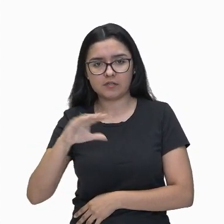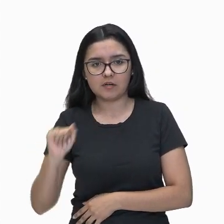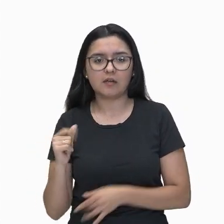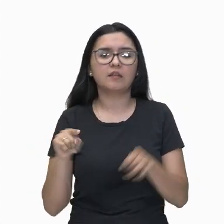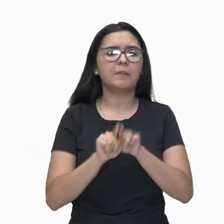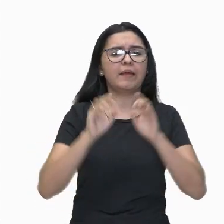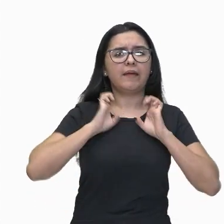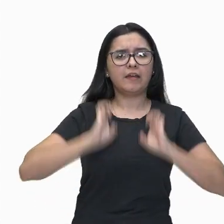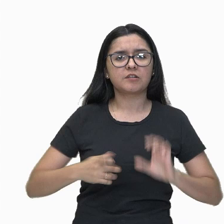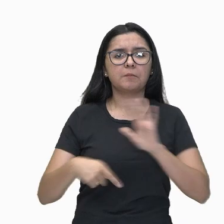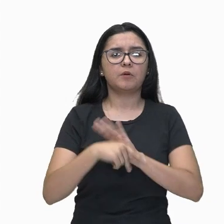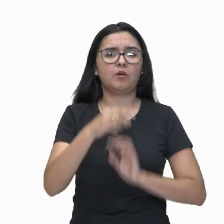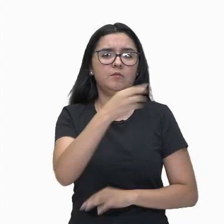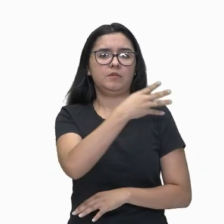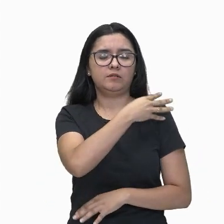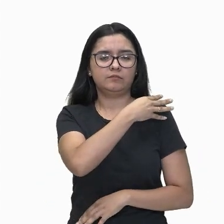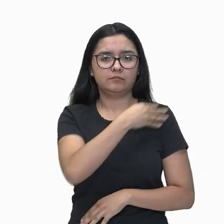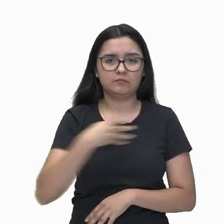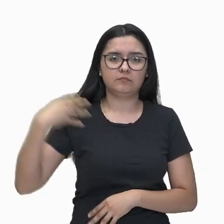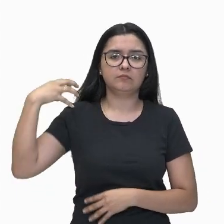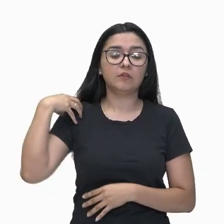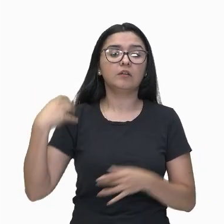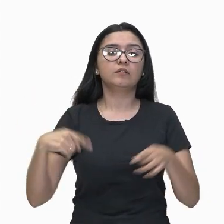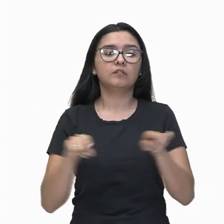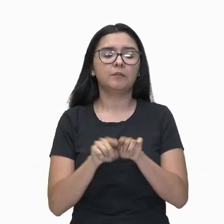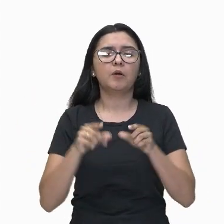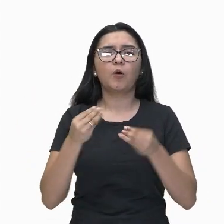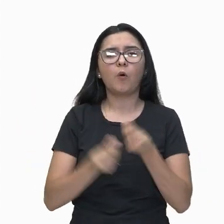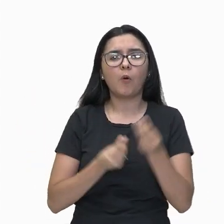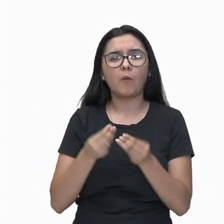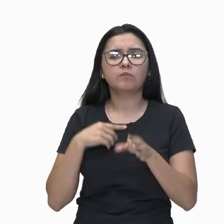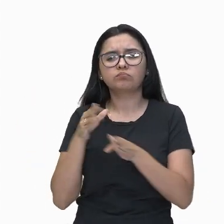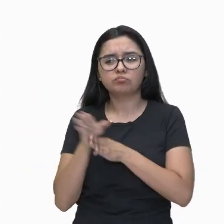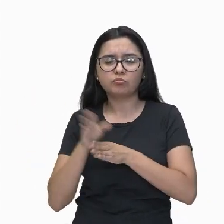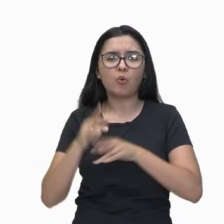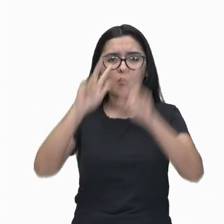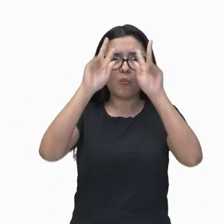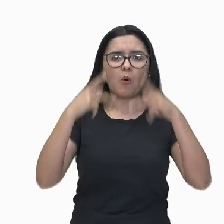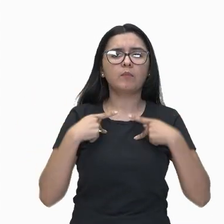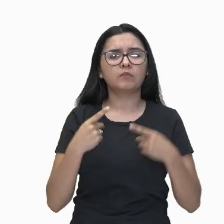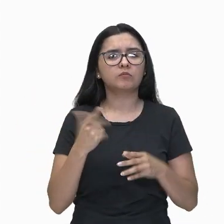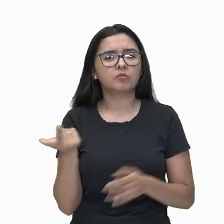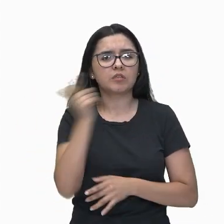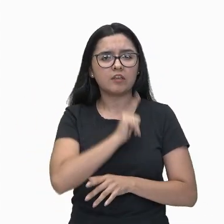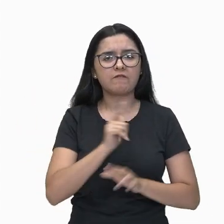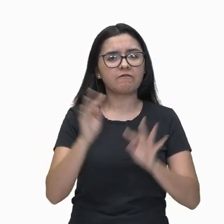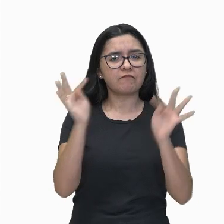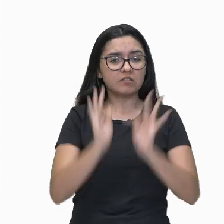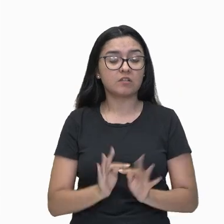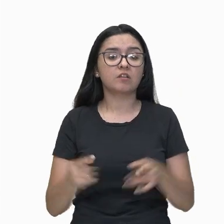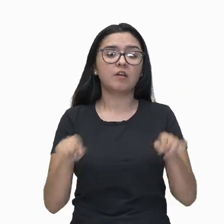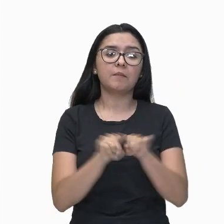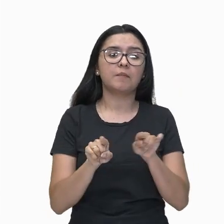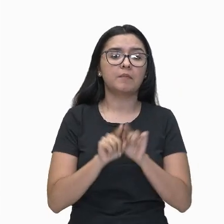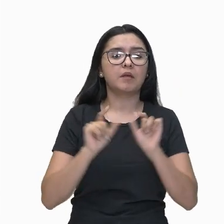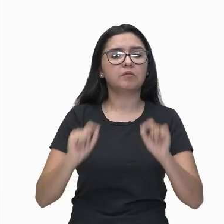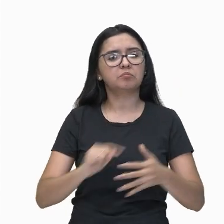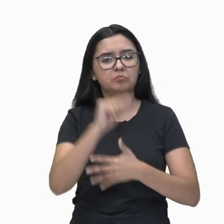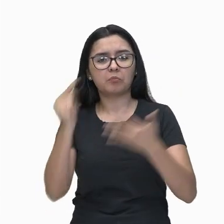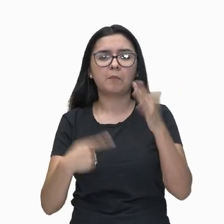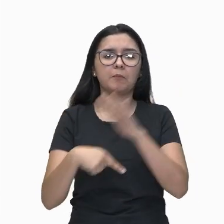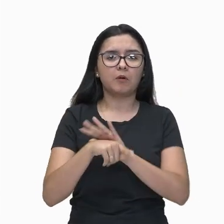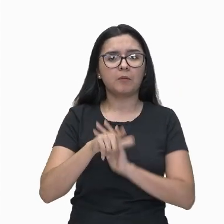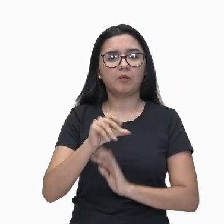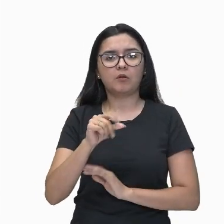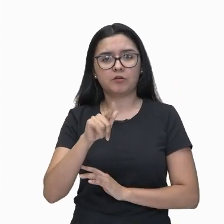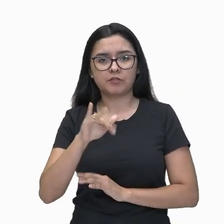aristotélica como caminho que conduz o homem à felicidade. E também vamos falar da lógica, os elementos da lógica e